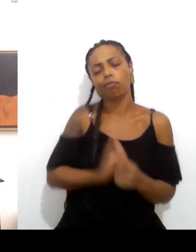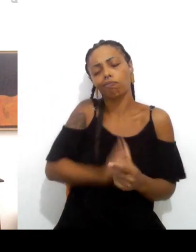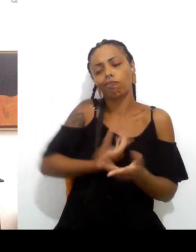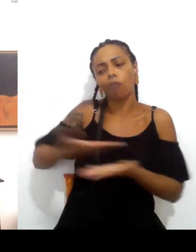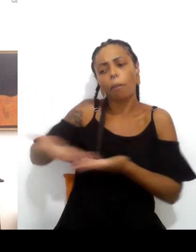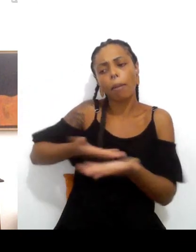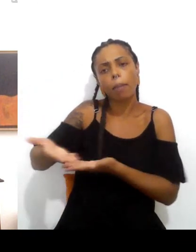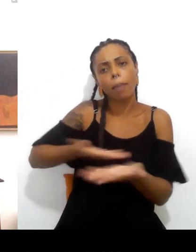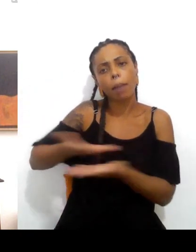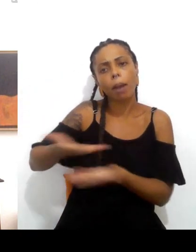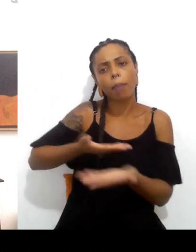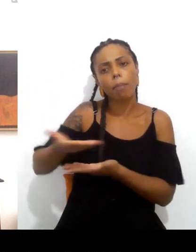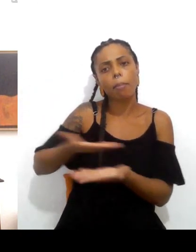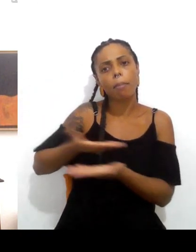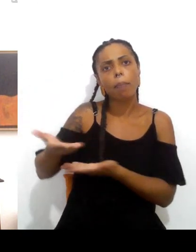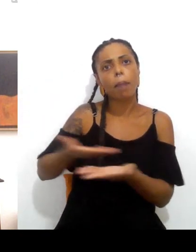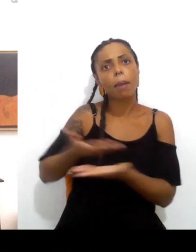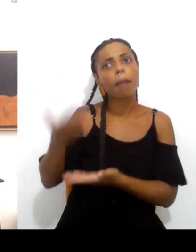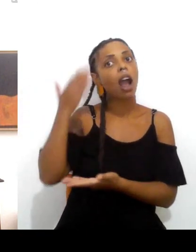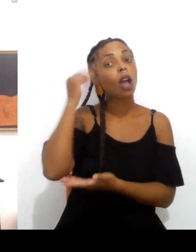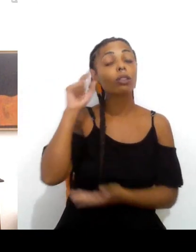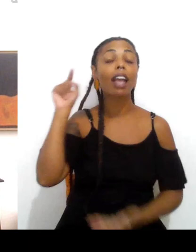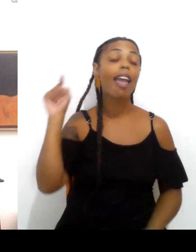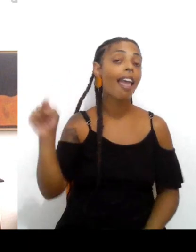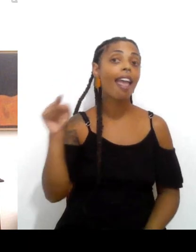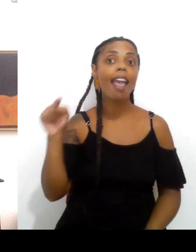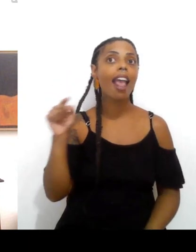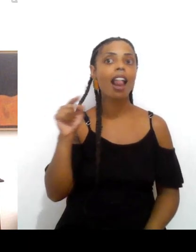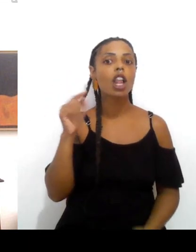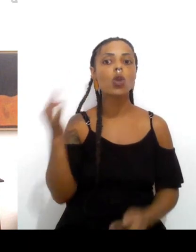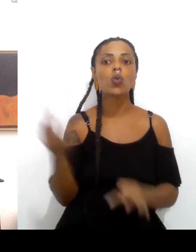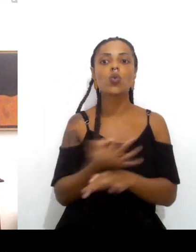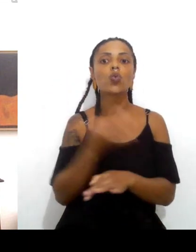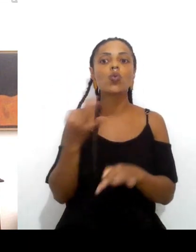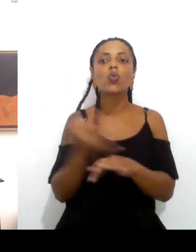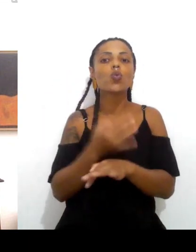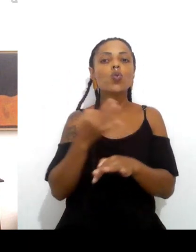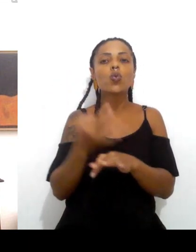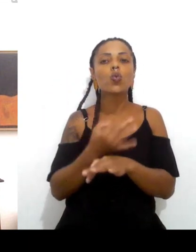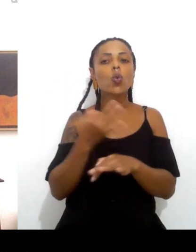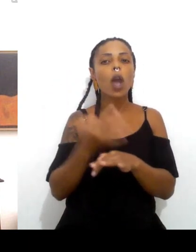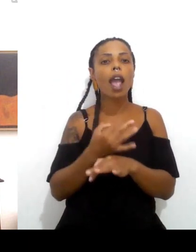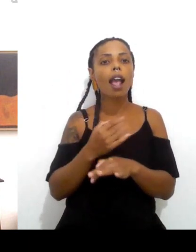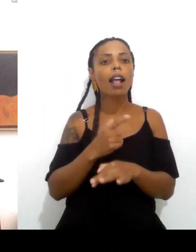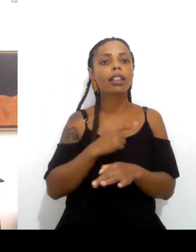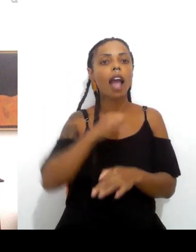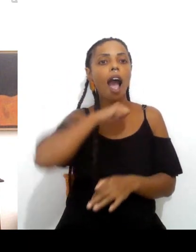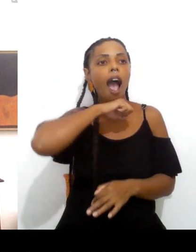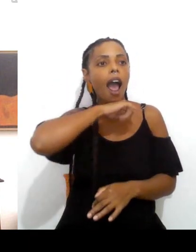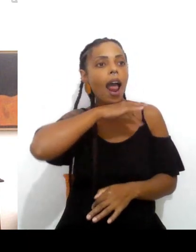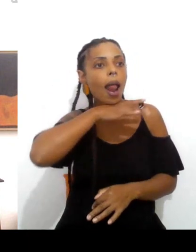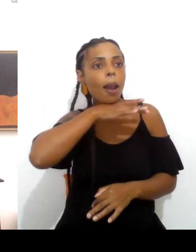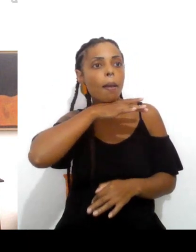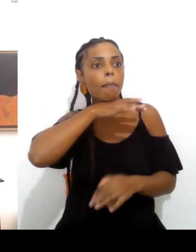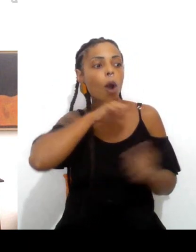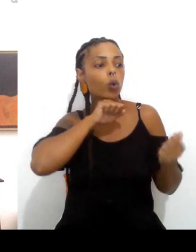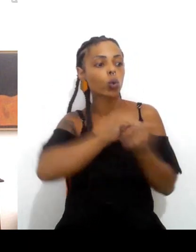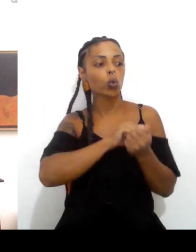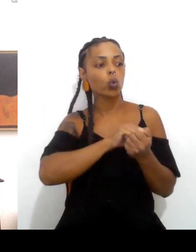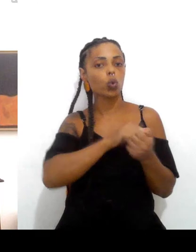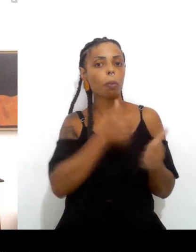vivenciar a vida com ele que ele não conseguia suportar animais no mesmo ambiente que